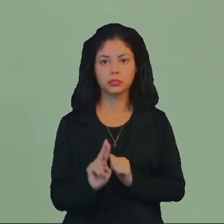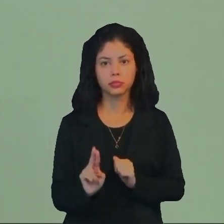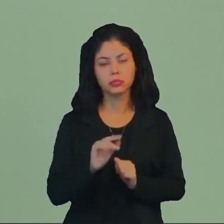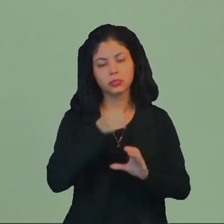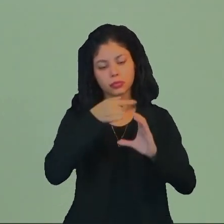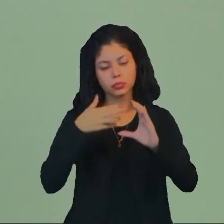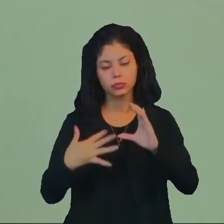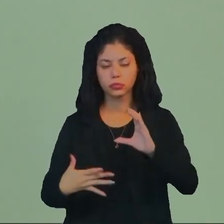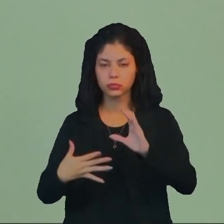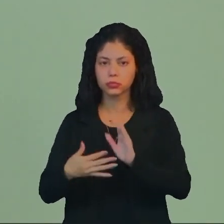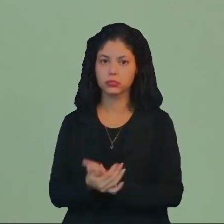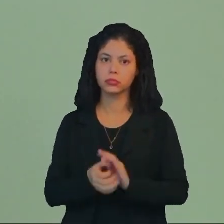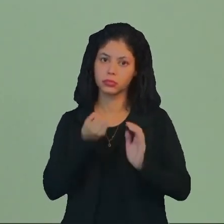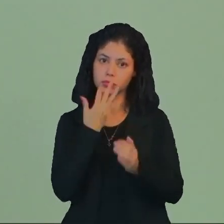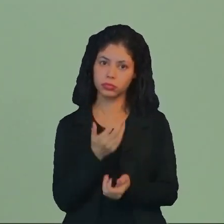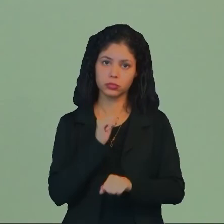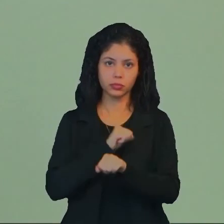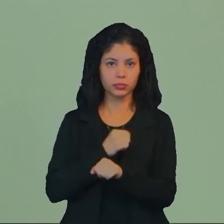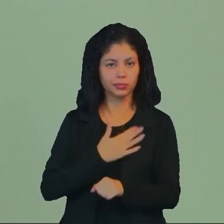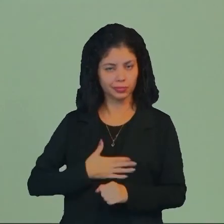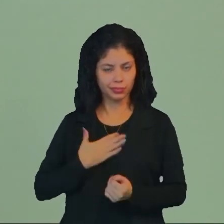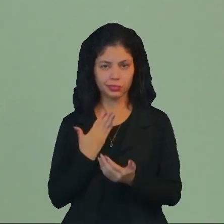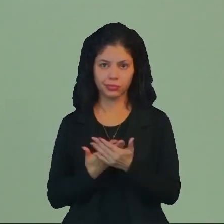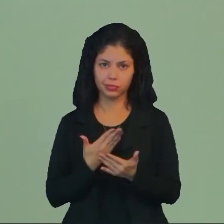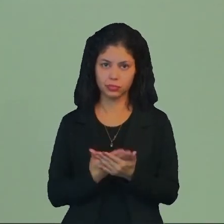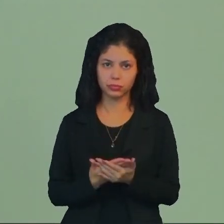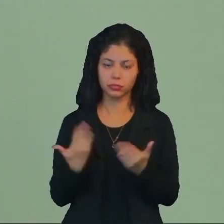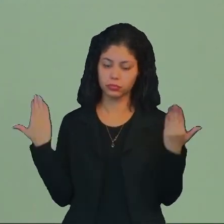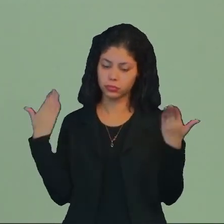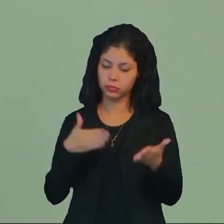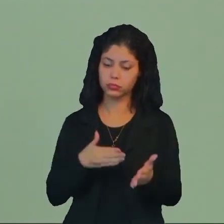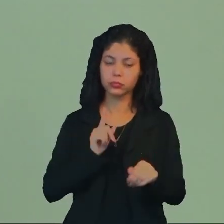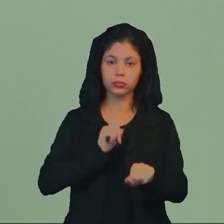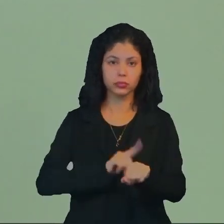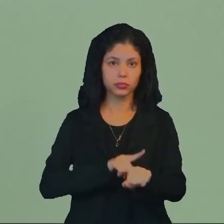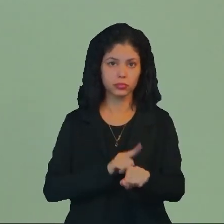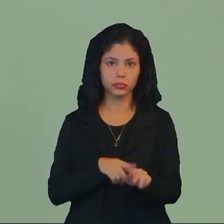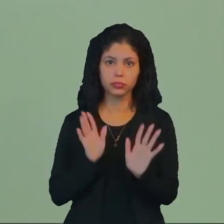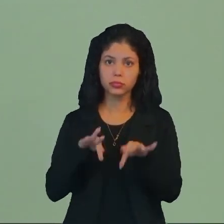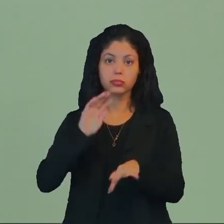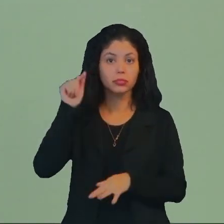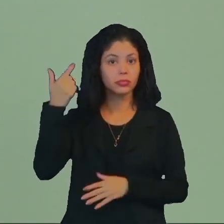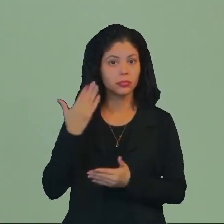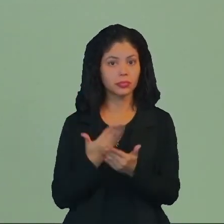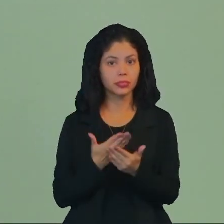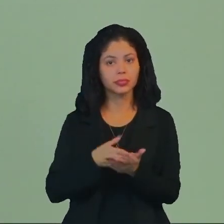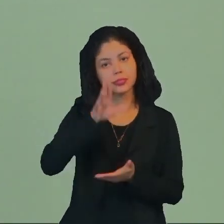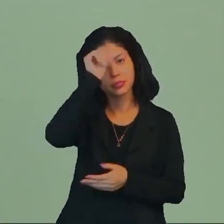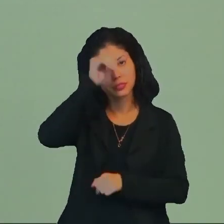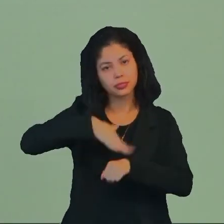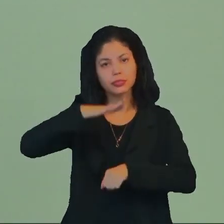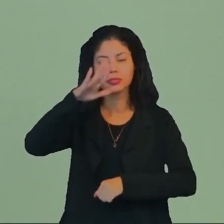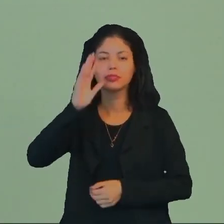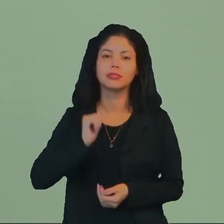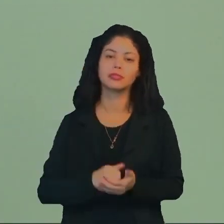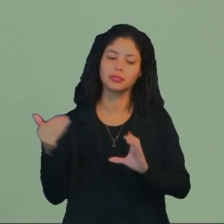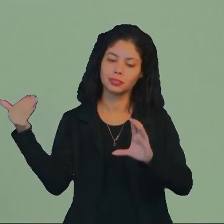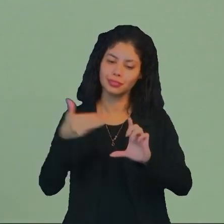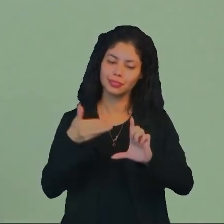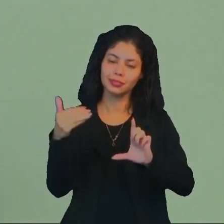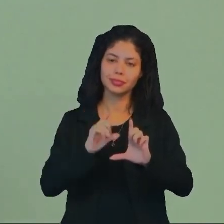de espécie. Bom, espero que vocês tenham gostado da aula. Chegamos aqui ao final. Na próxima aula vamos aprender mais sobre isso.